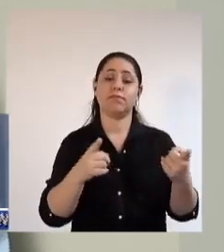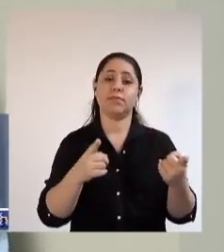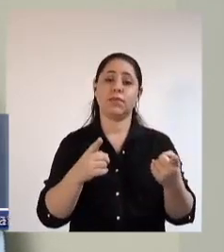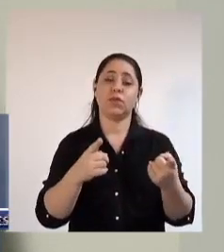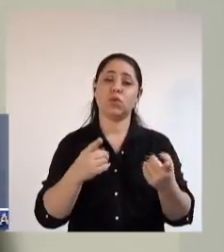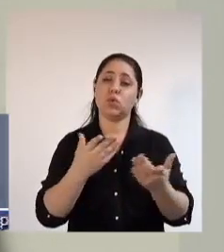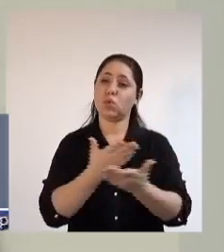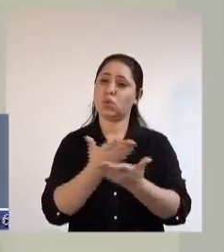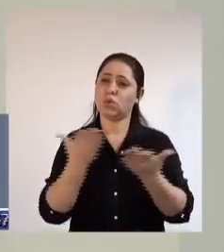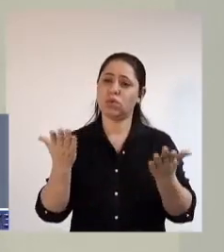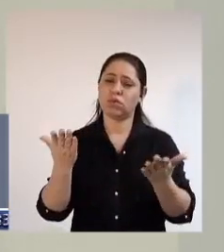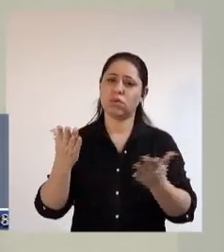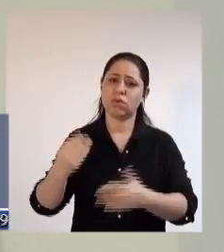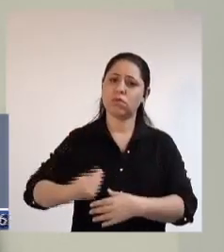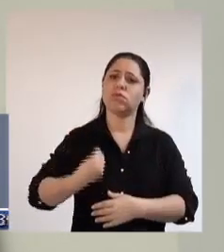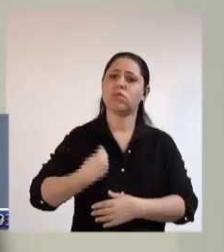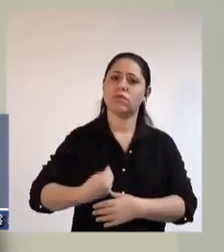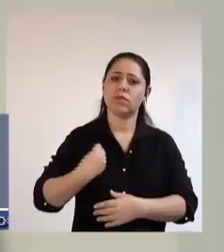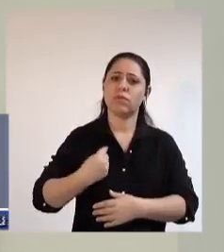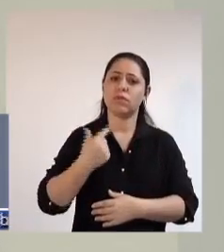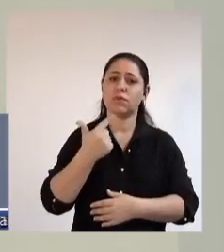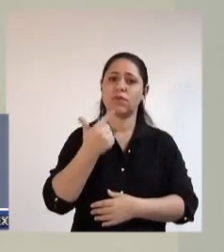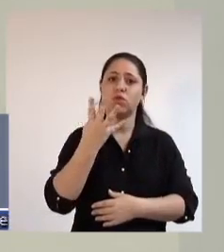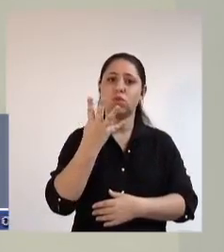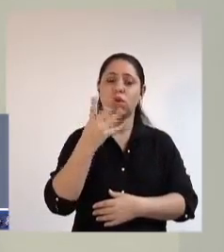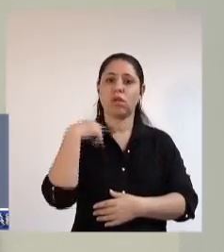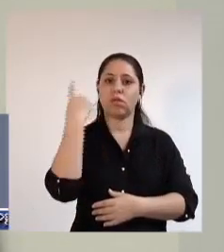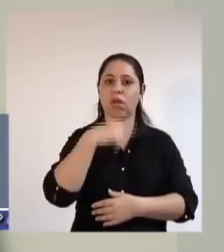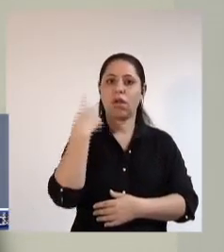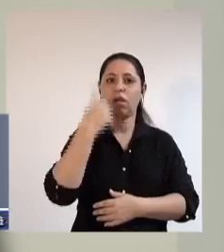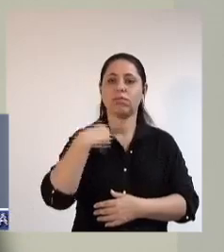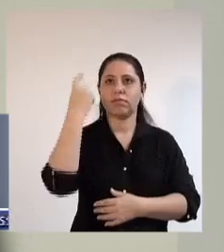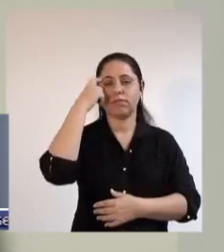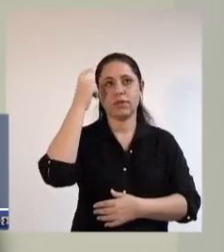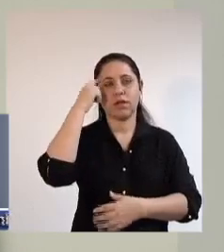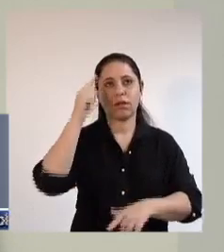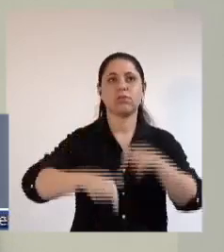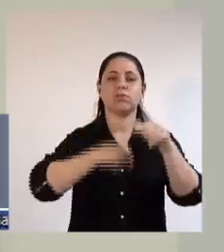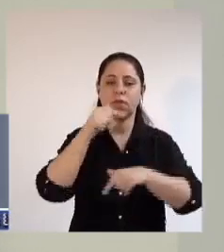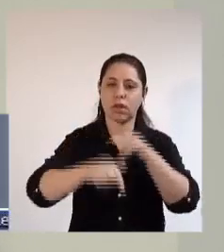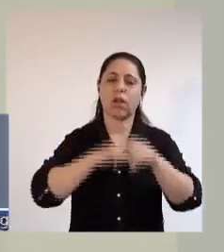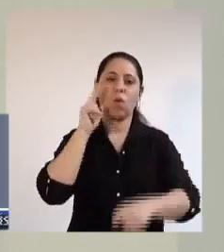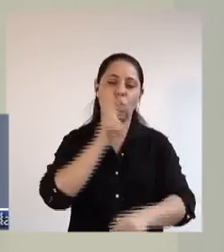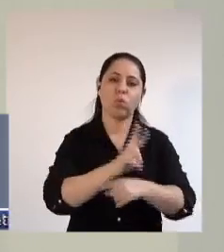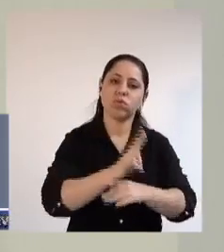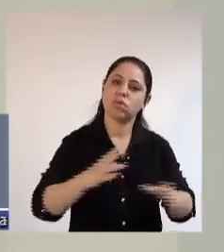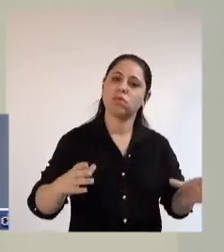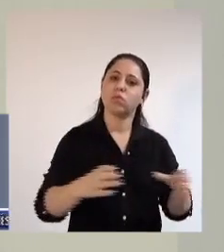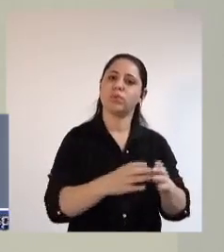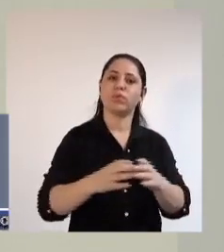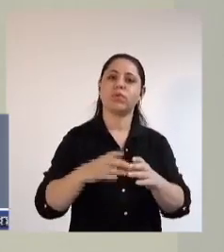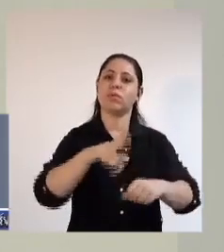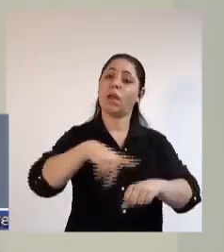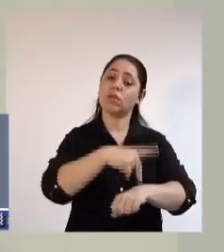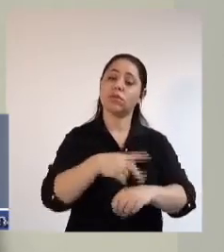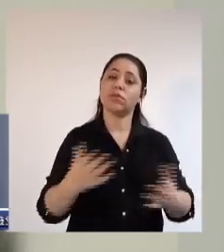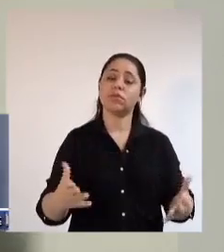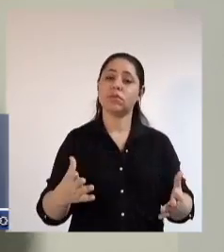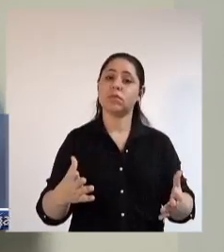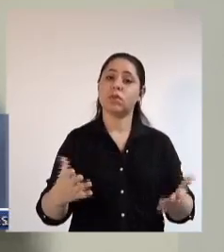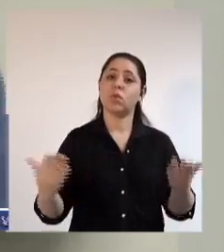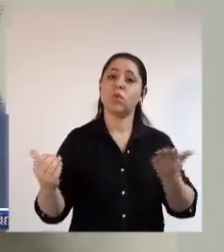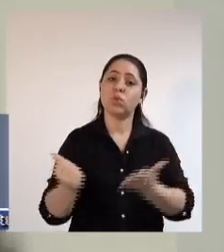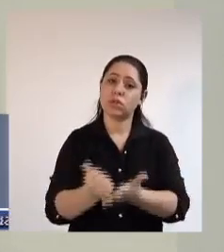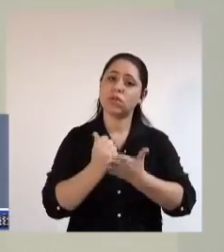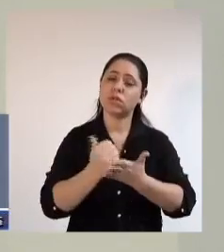vivemos e 24 horas unidade de conservação então senti na obrigação de trazer para todos nós aqui um pouquinho mais desses conceitos